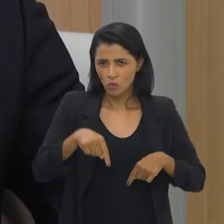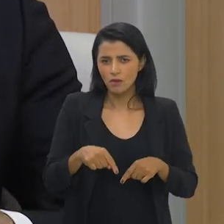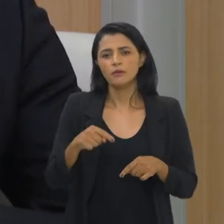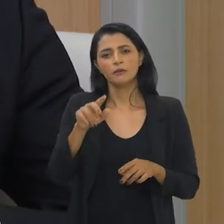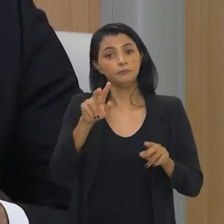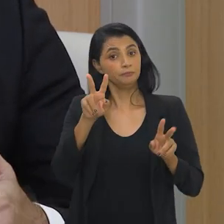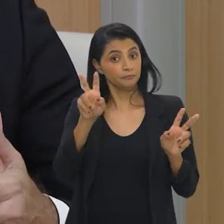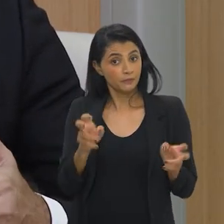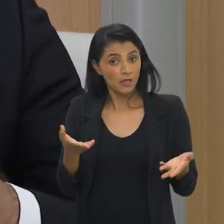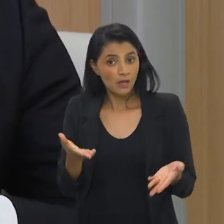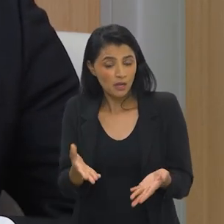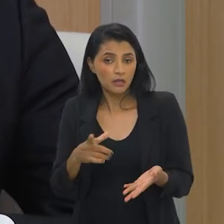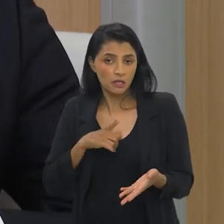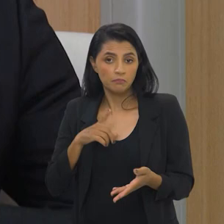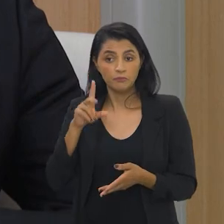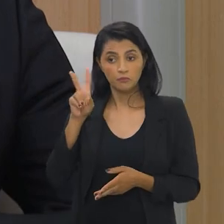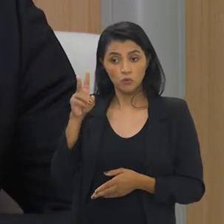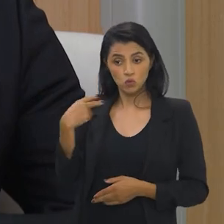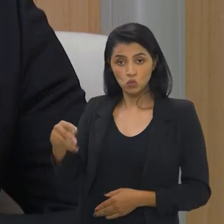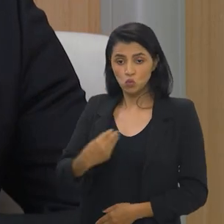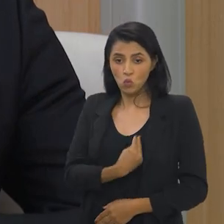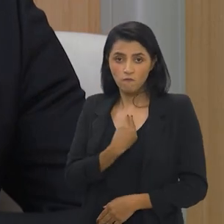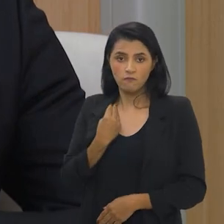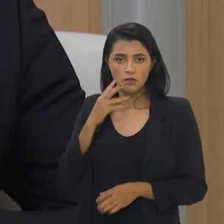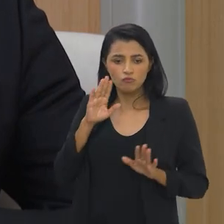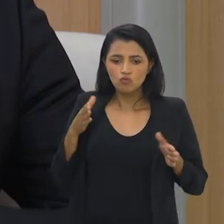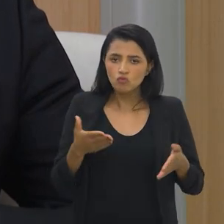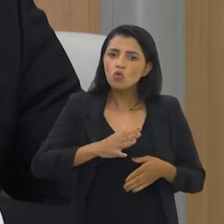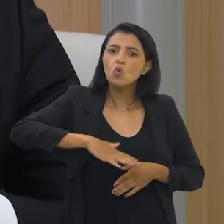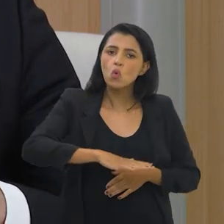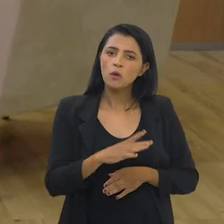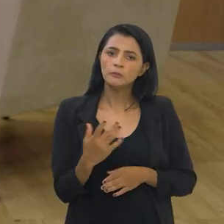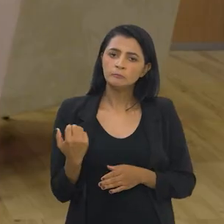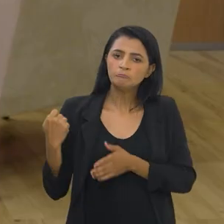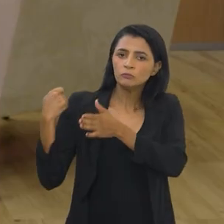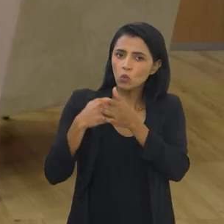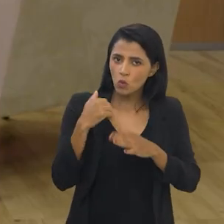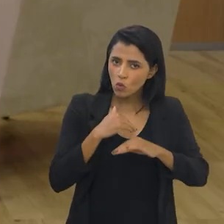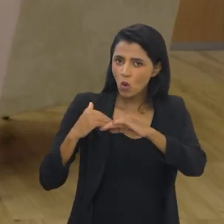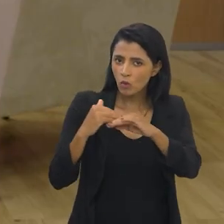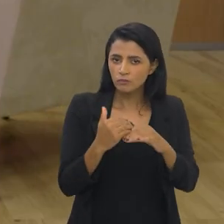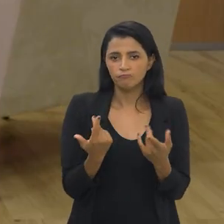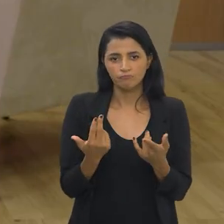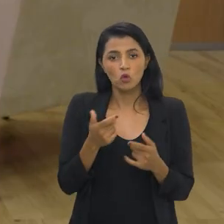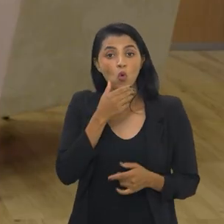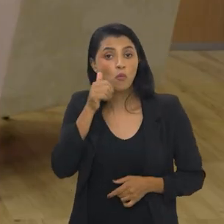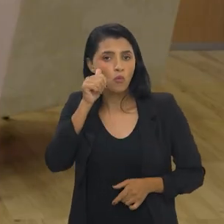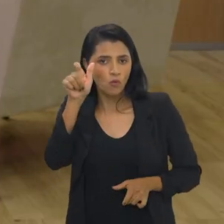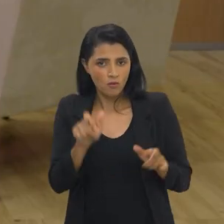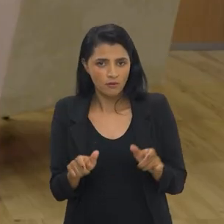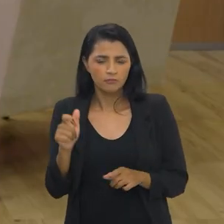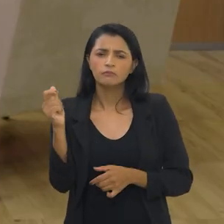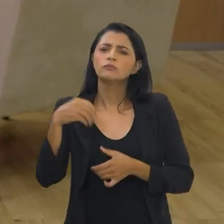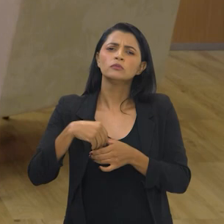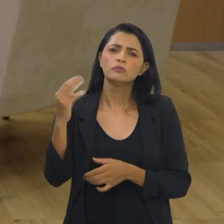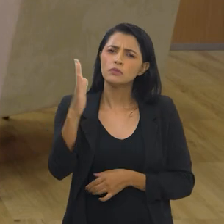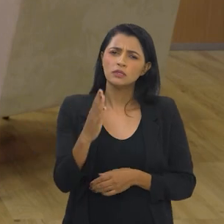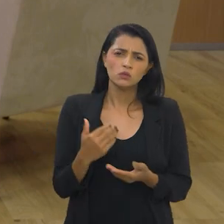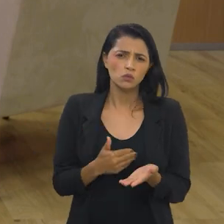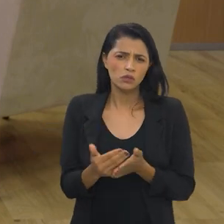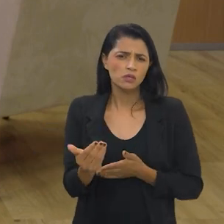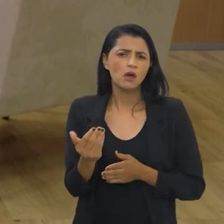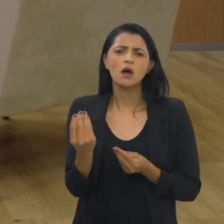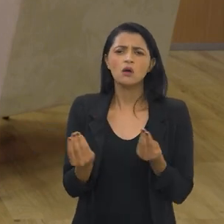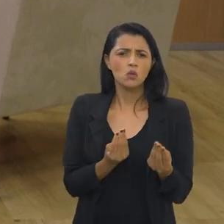em Pauta a senhora tem um histórico de vida voltado a essa luta por uma maior igualdade entre homens e mulheres no Brasil Então